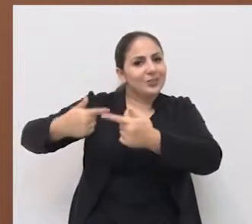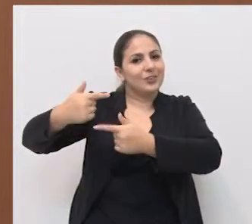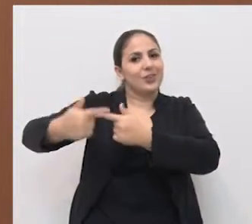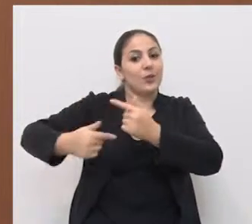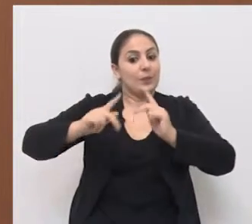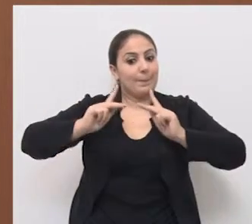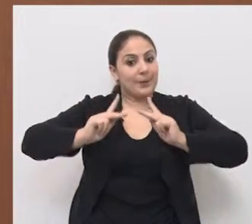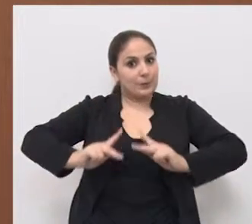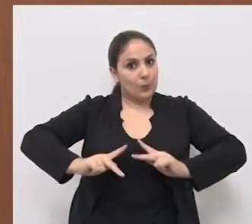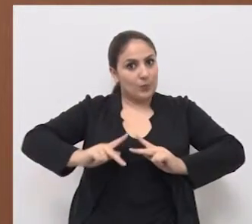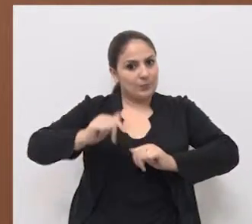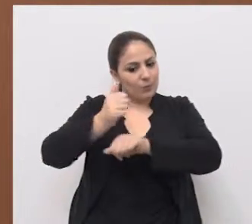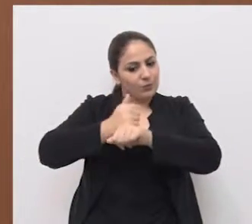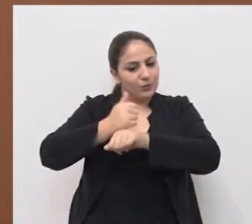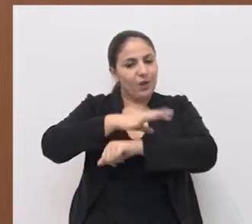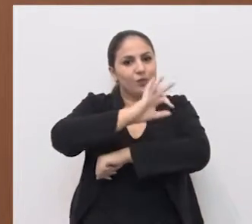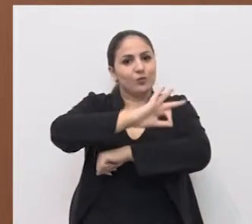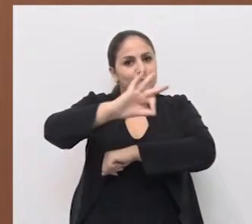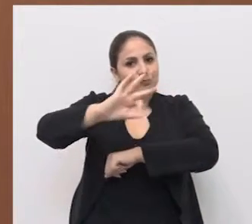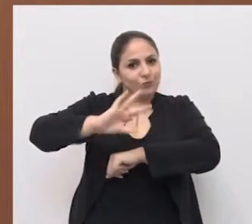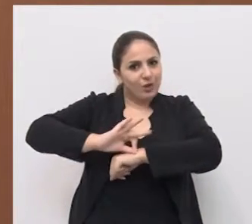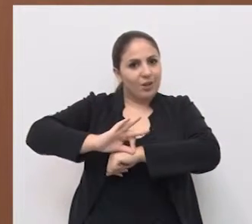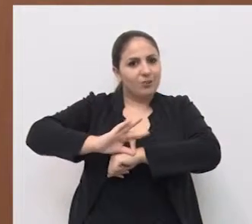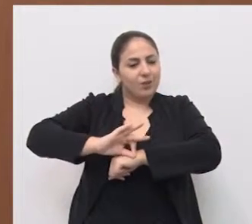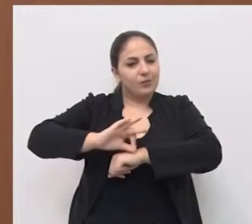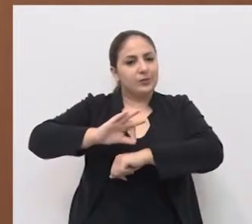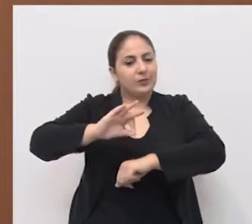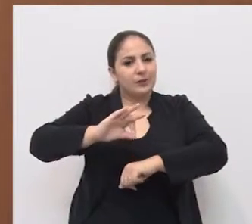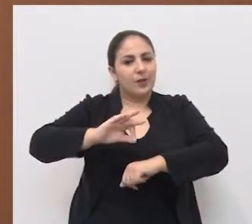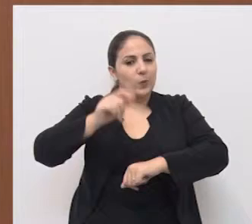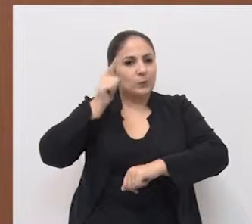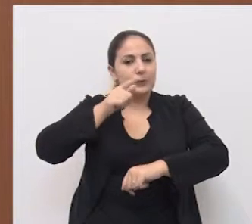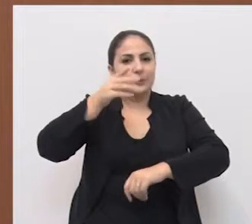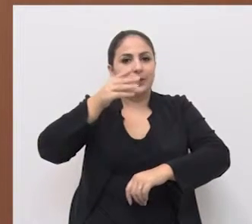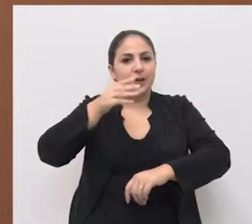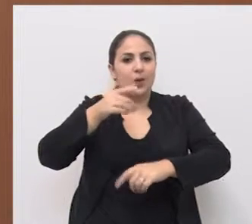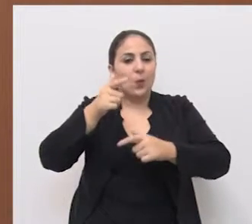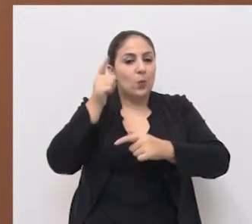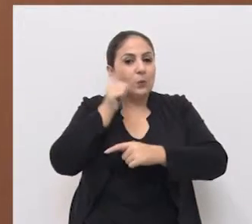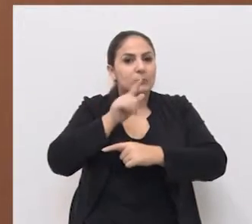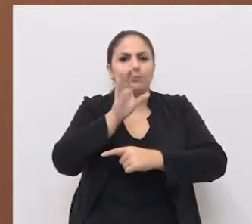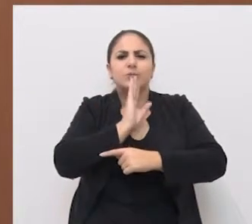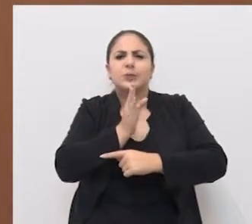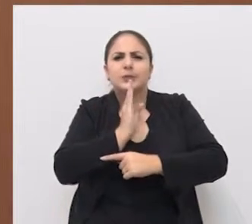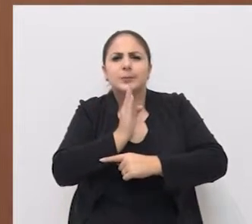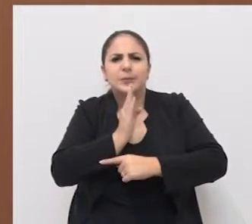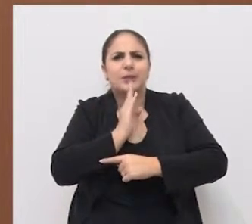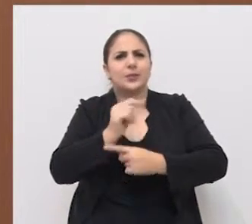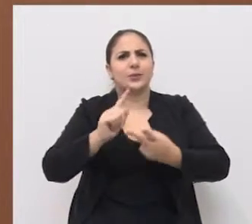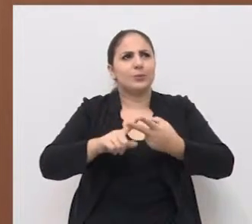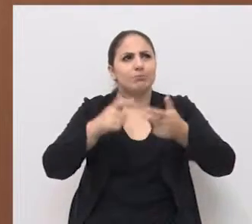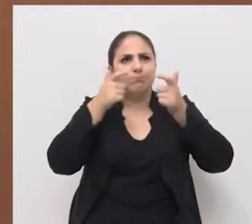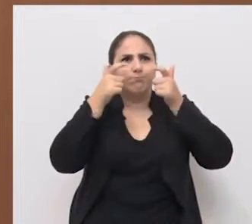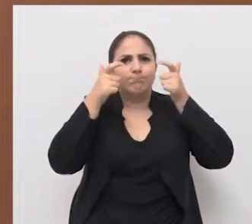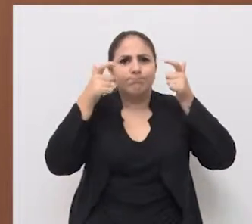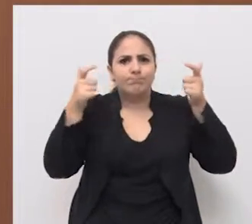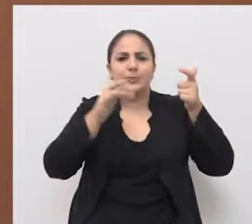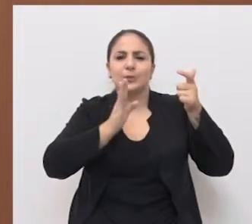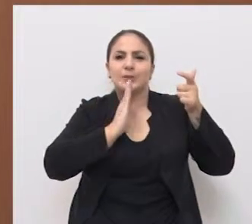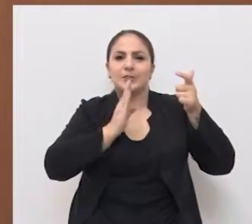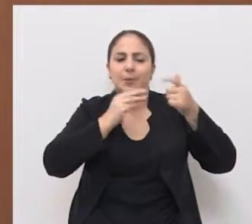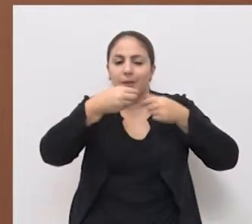gerações de engenheiros que vieram adquirindo conhecimento, ampliando conhecimento, transmitindo aos outros,